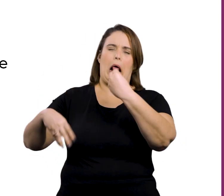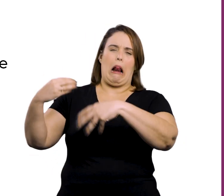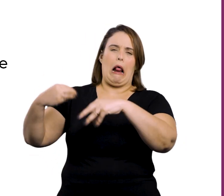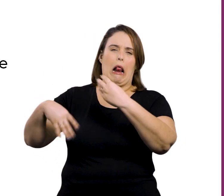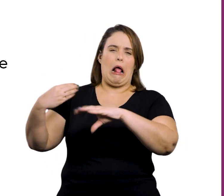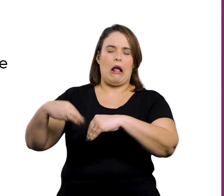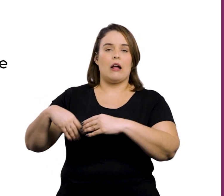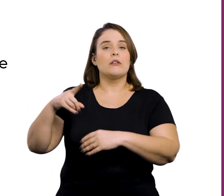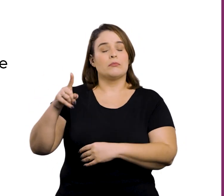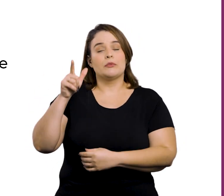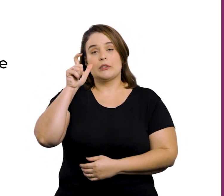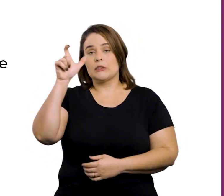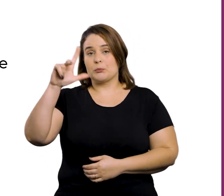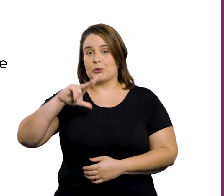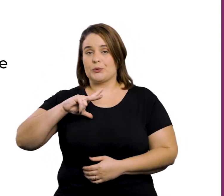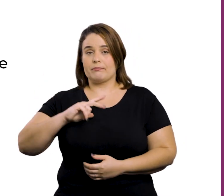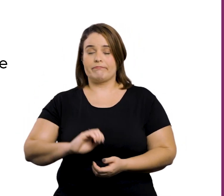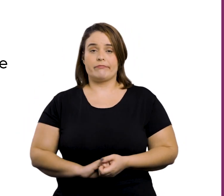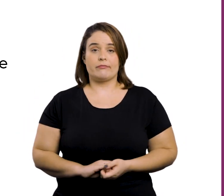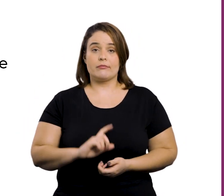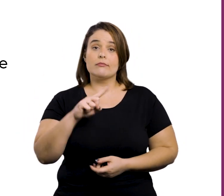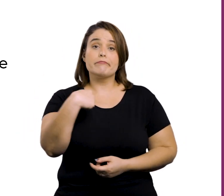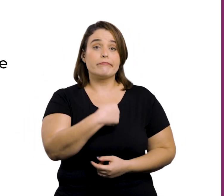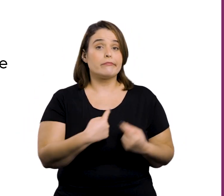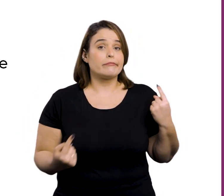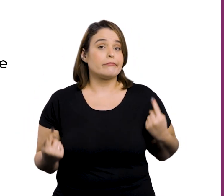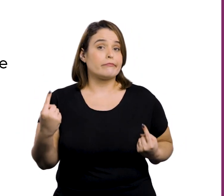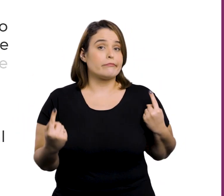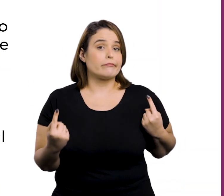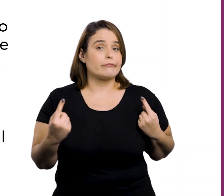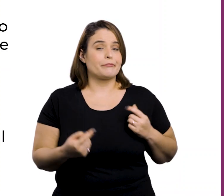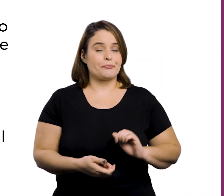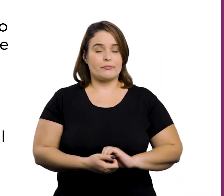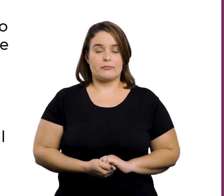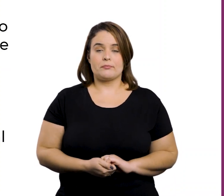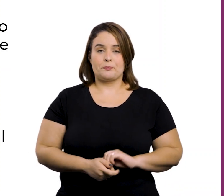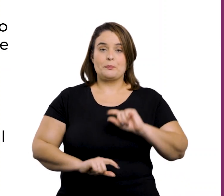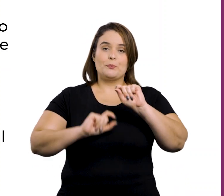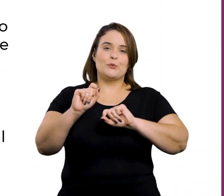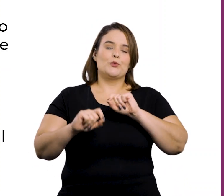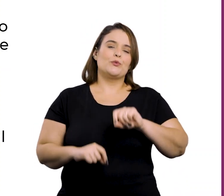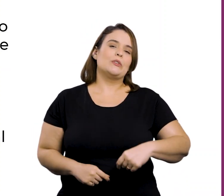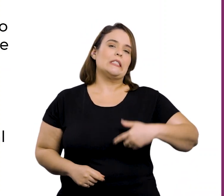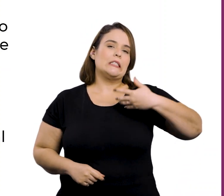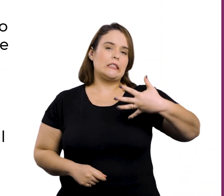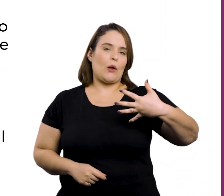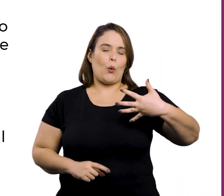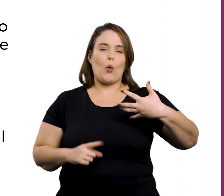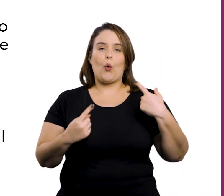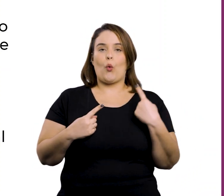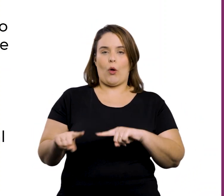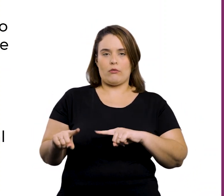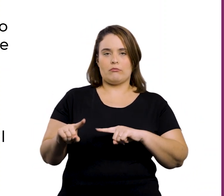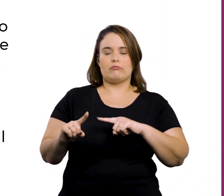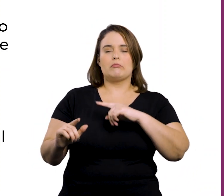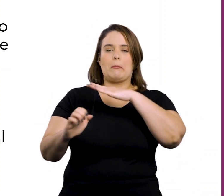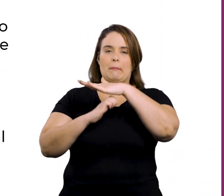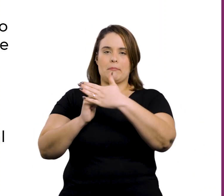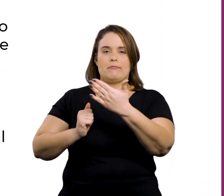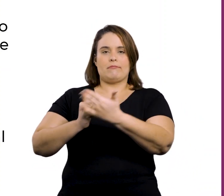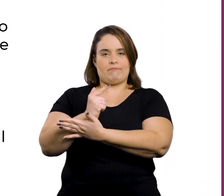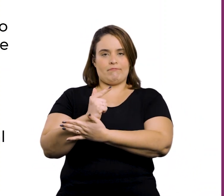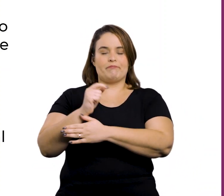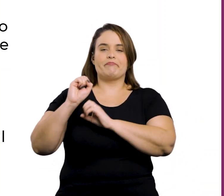nome de interesses privados. Em qual lado estamos? 5 razões para ser contra a privatização da